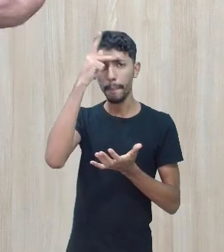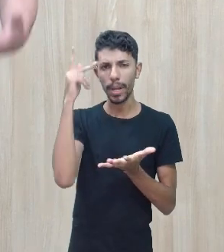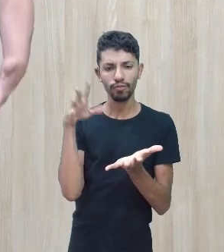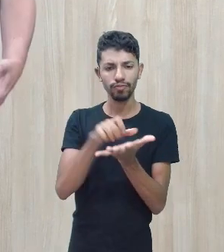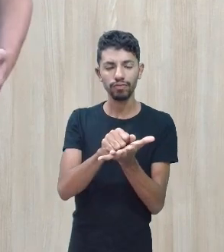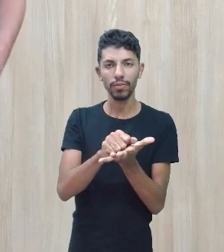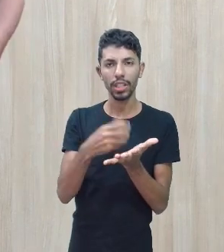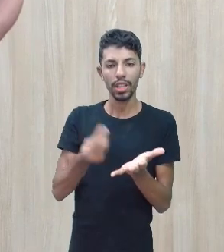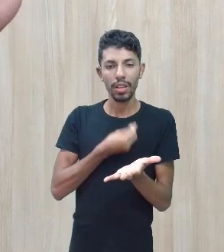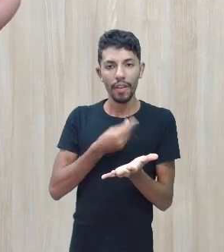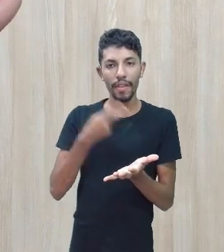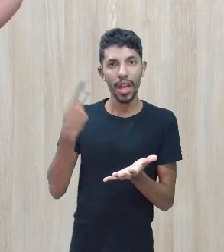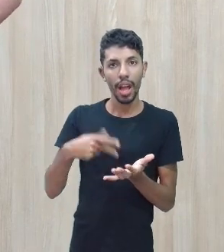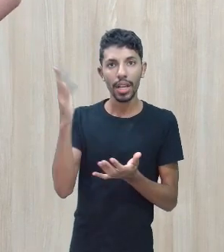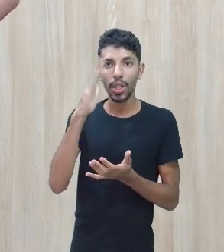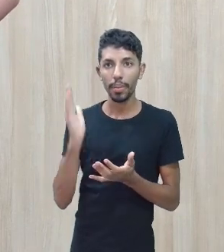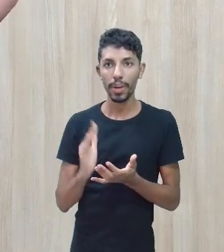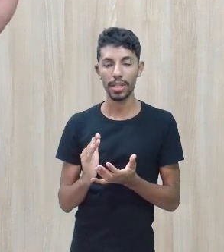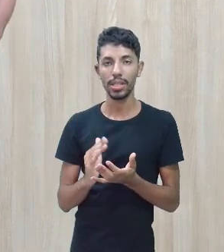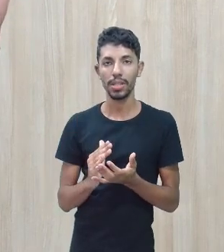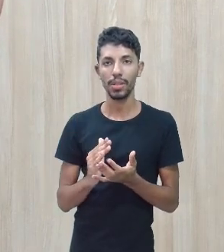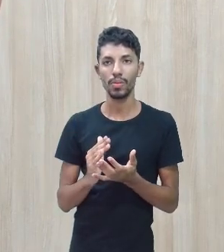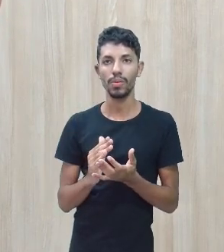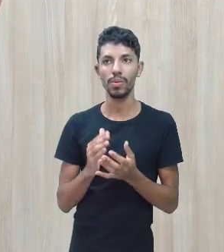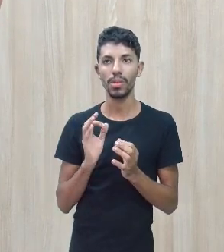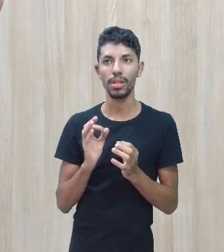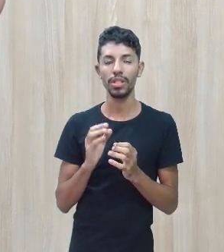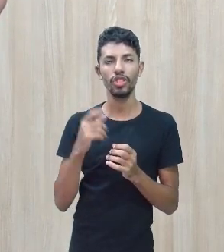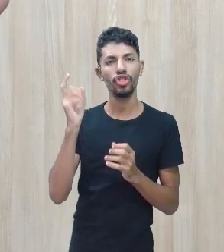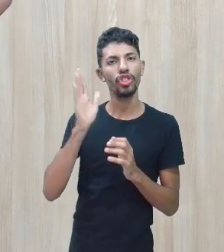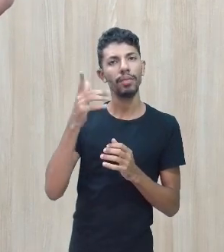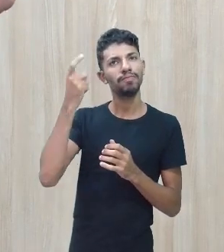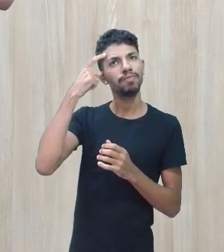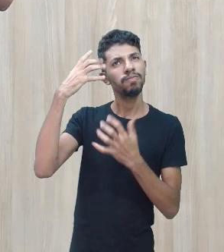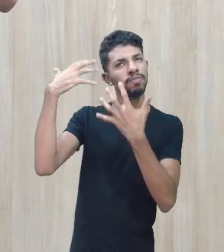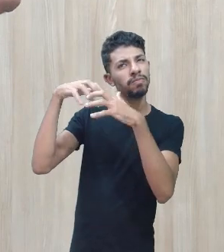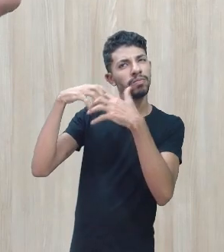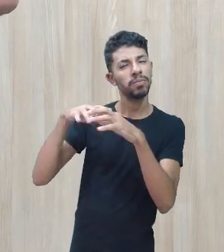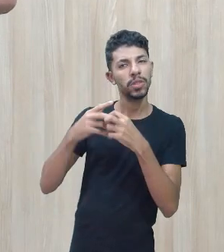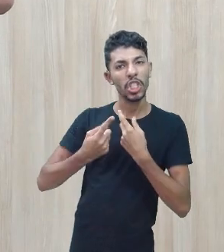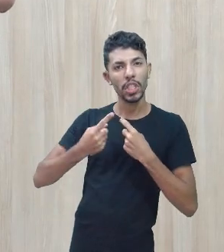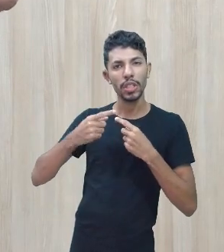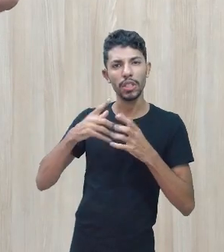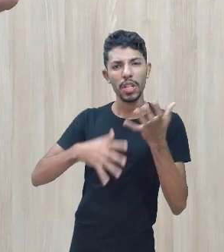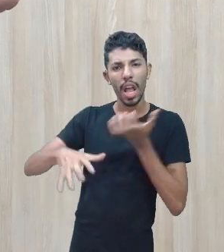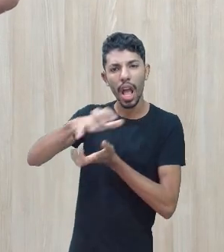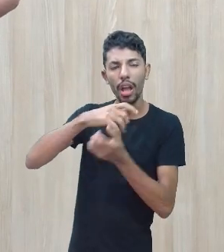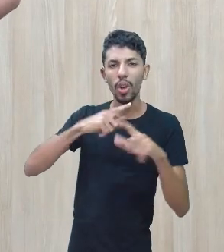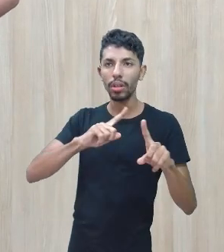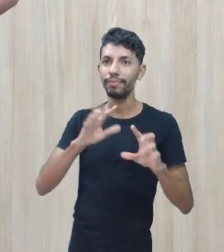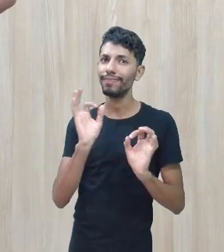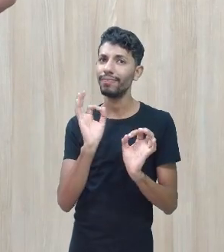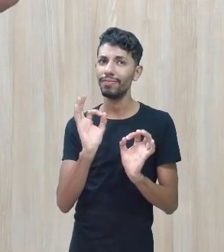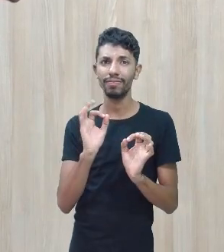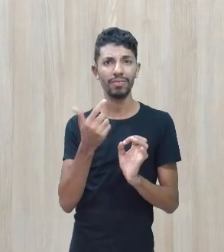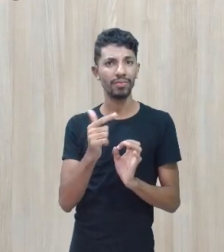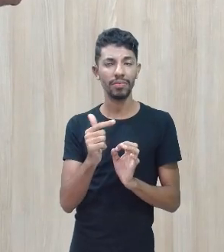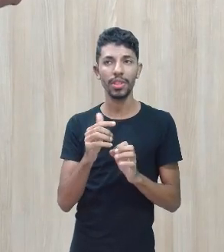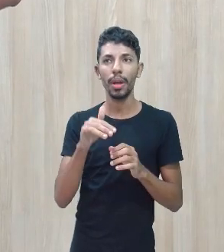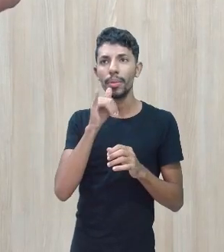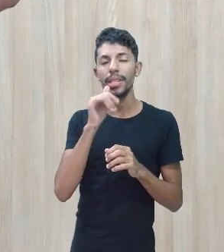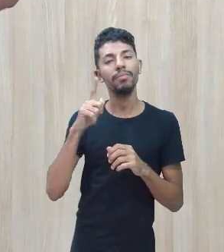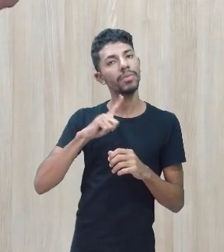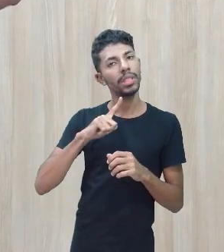Brasil até então, território português, já pensassem em se rebelar em prol de um Brasil. Não tinha nada disso. Na verdade, existiam sim